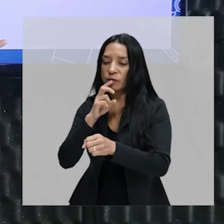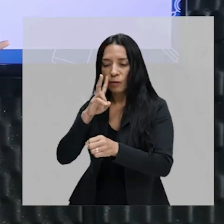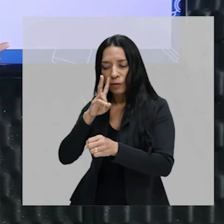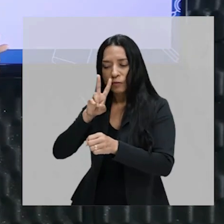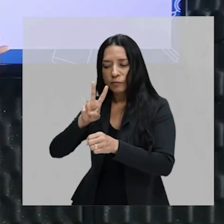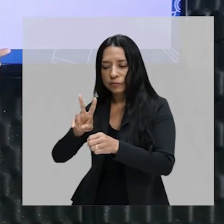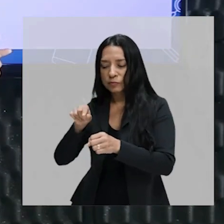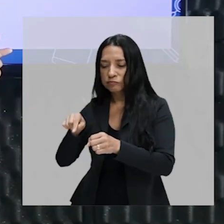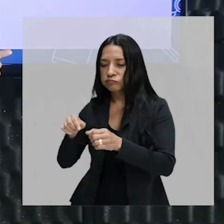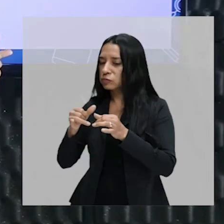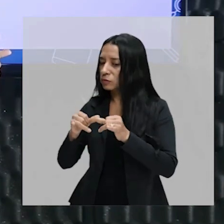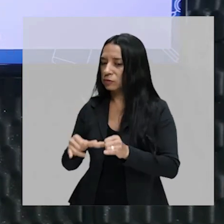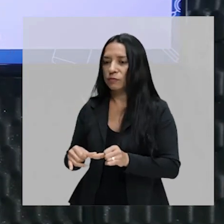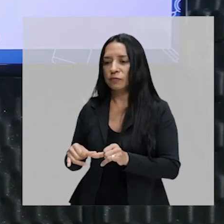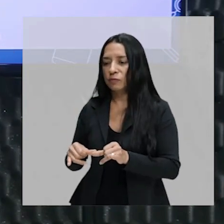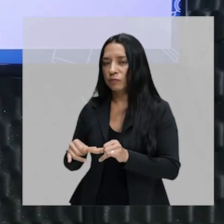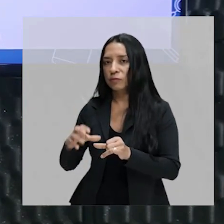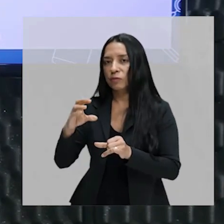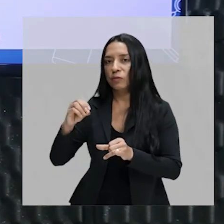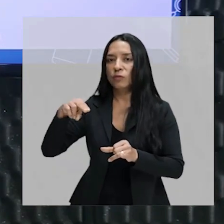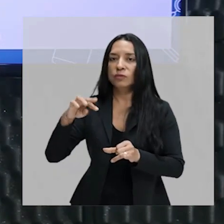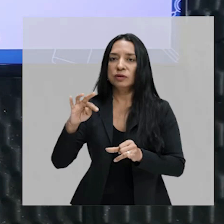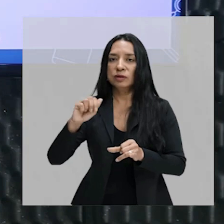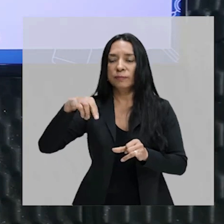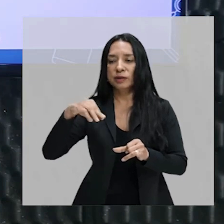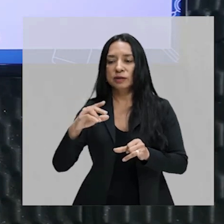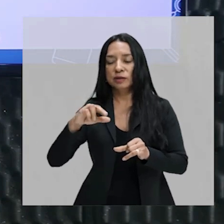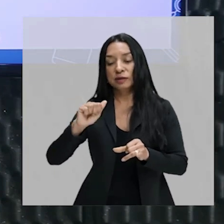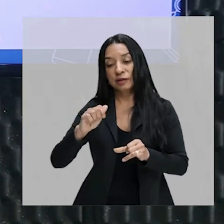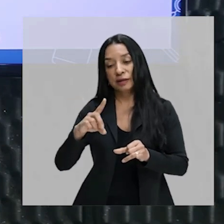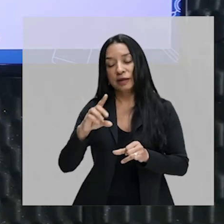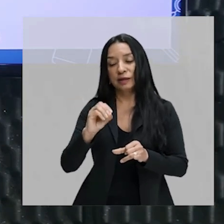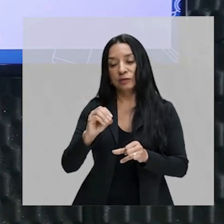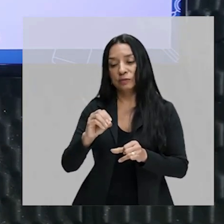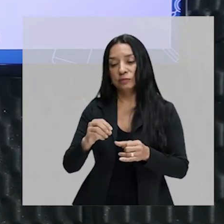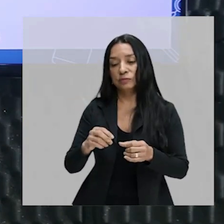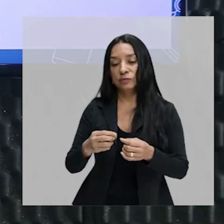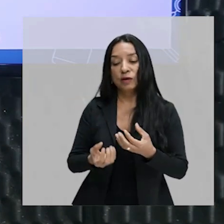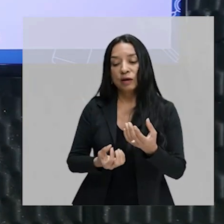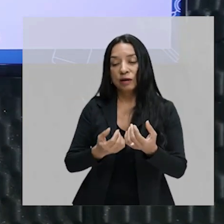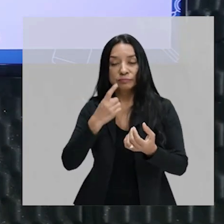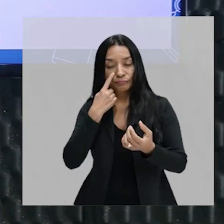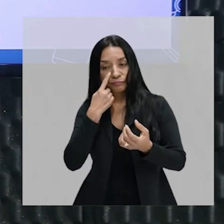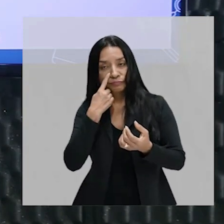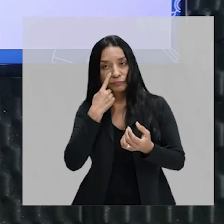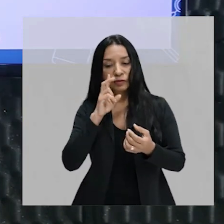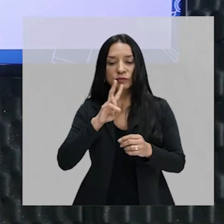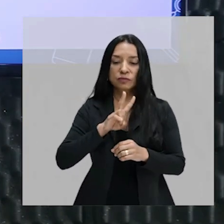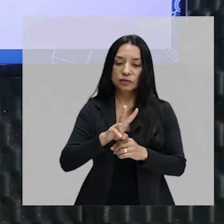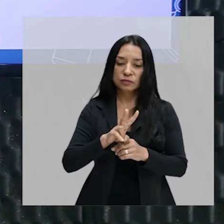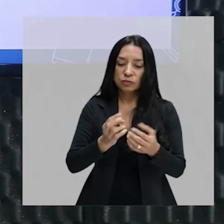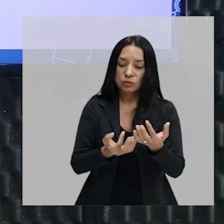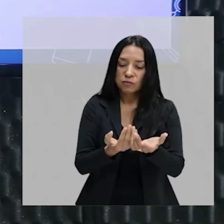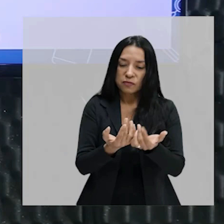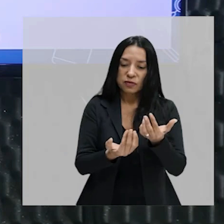que o caldo não ficou contaminado Então esse cara disse olha tá vendo quando eu fervi o caldo eu matei uns